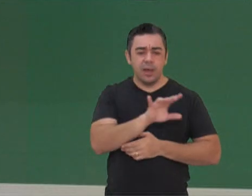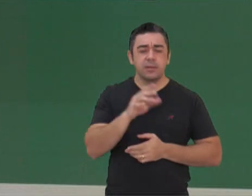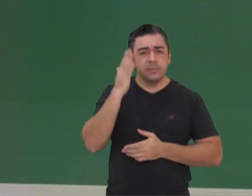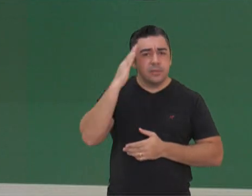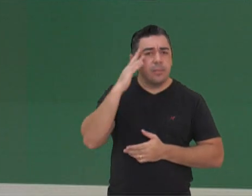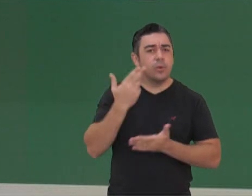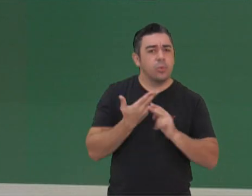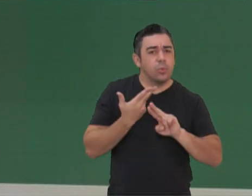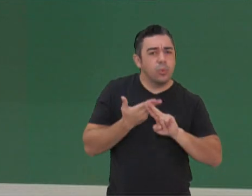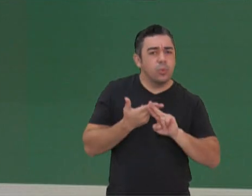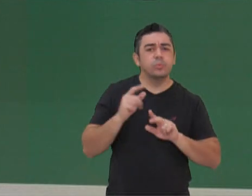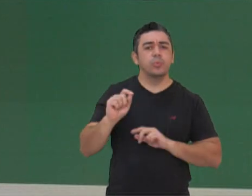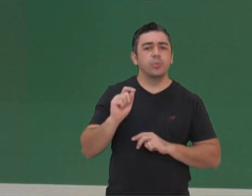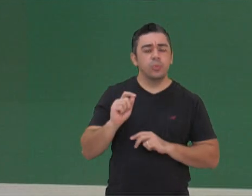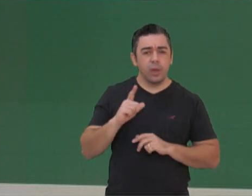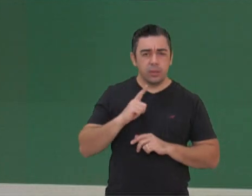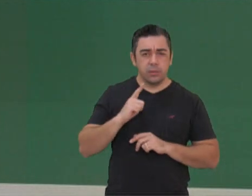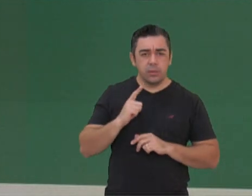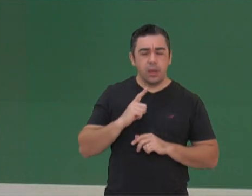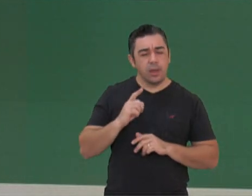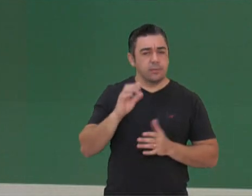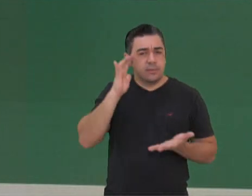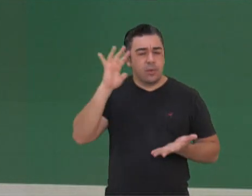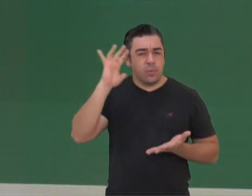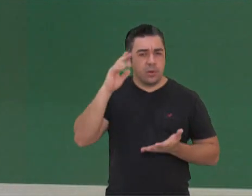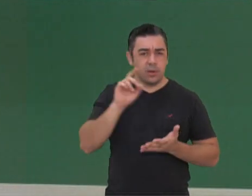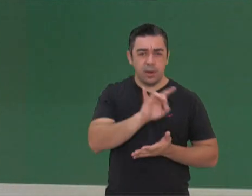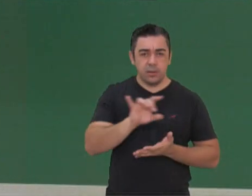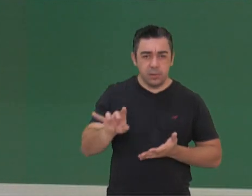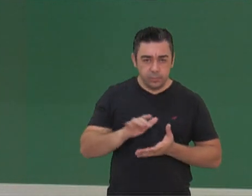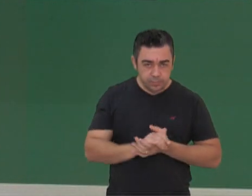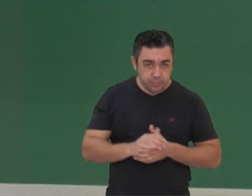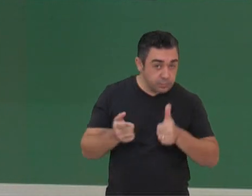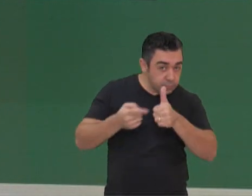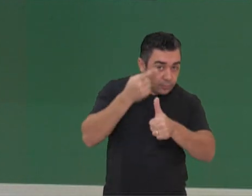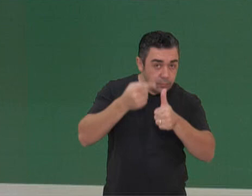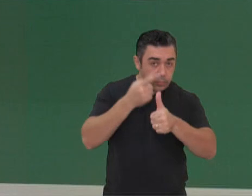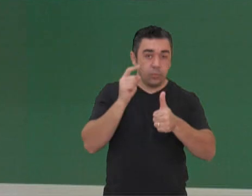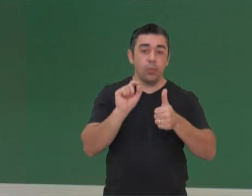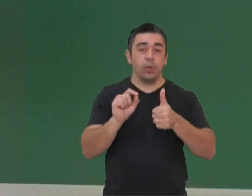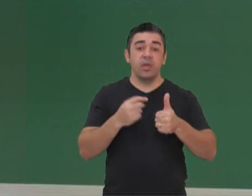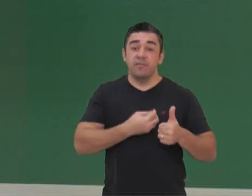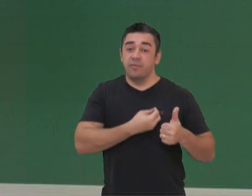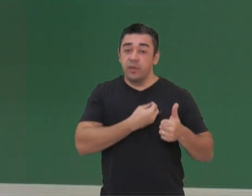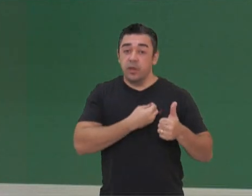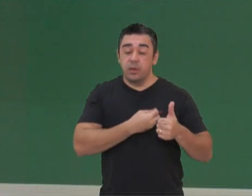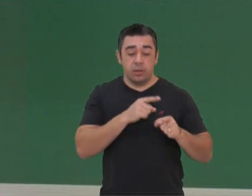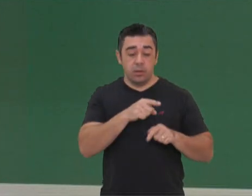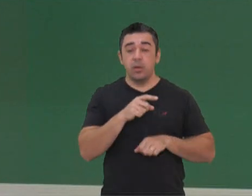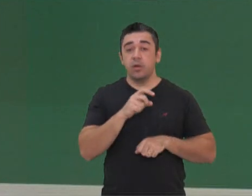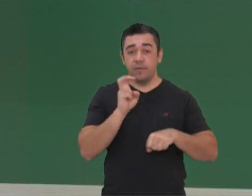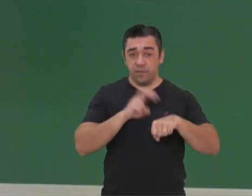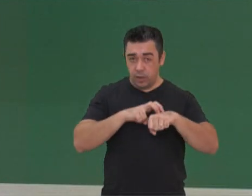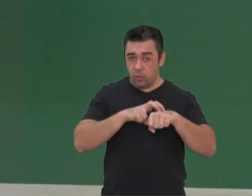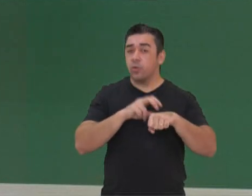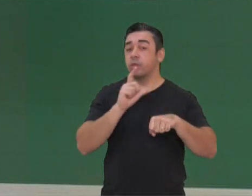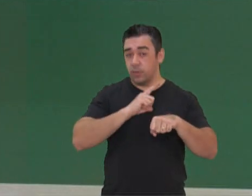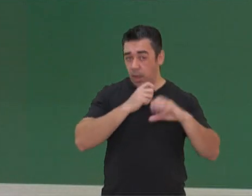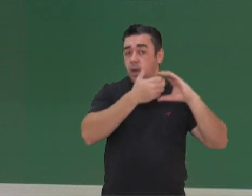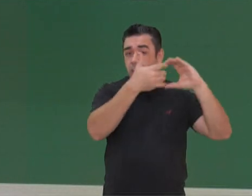para defender seu ponto de vista, né? Então, primeiro, os vírus têm características de seres vivos.